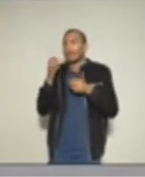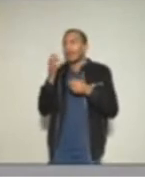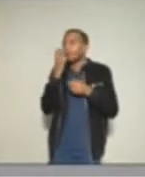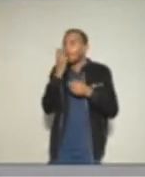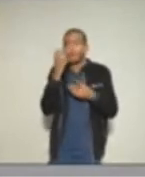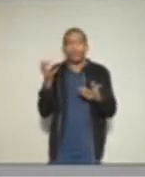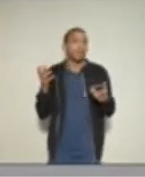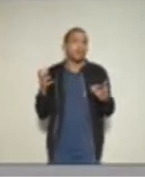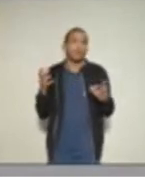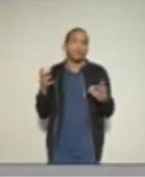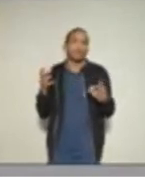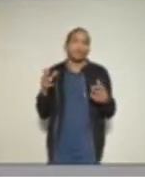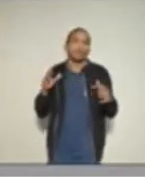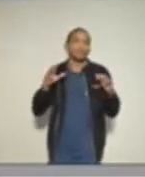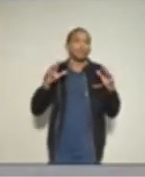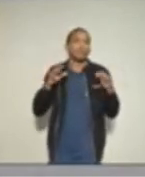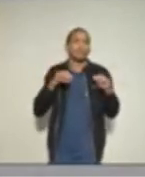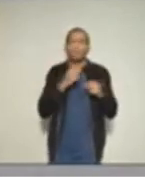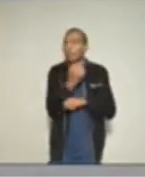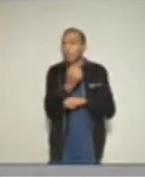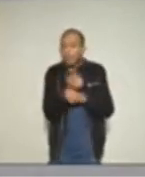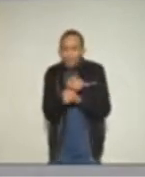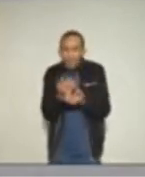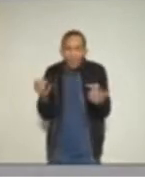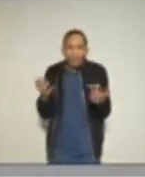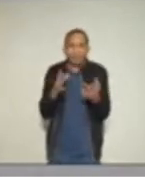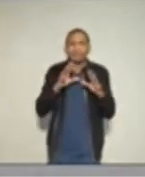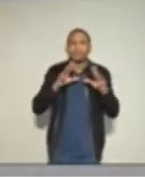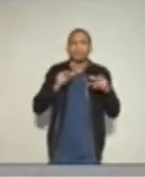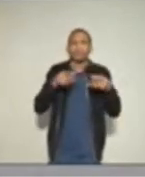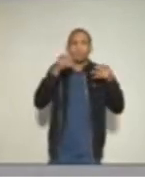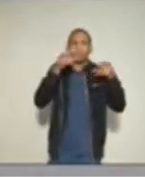cachorro, mato nos